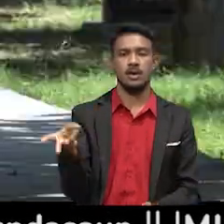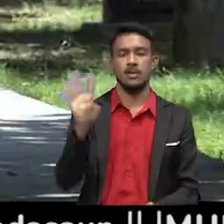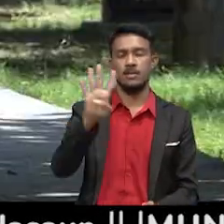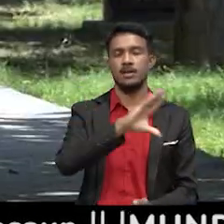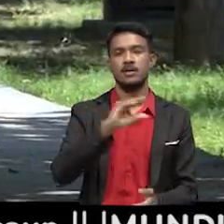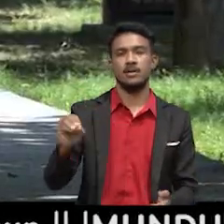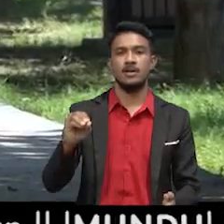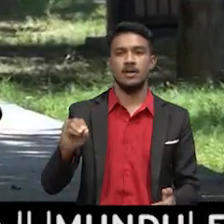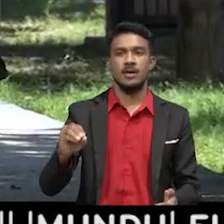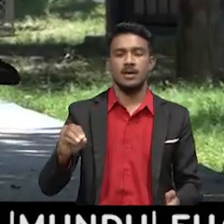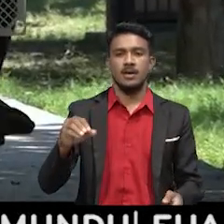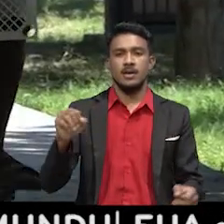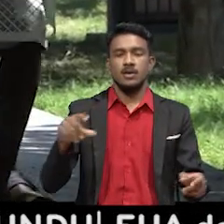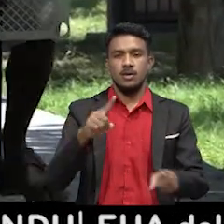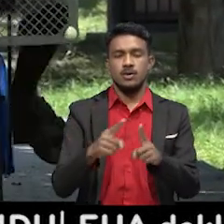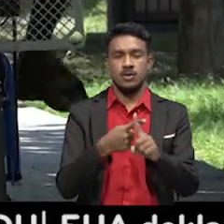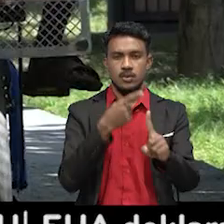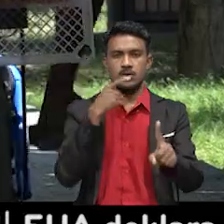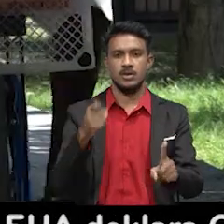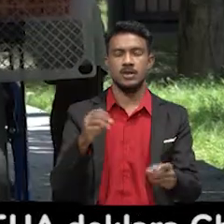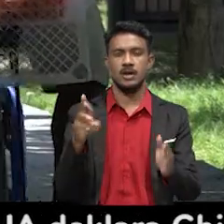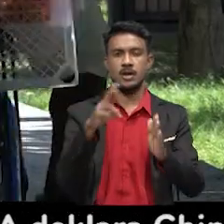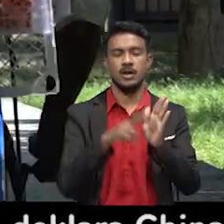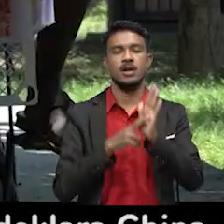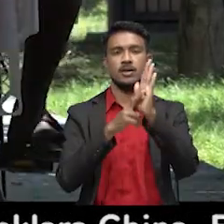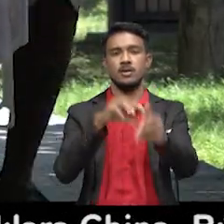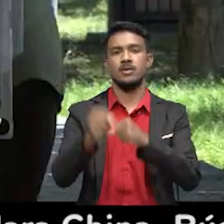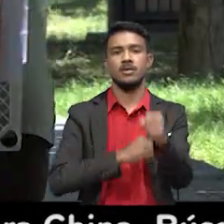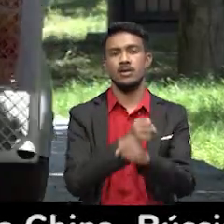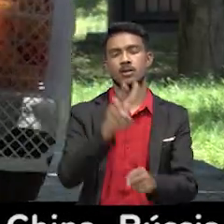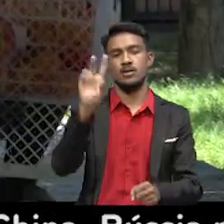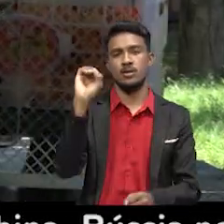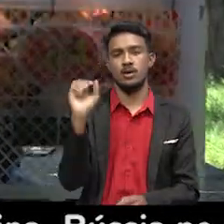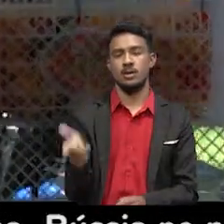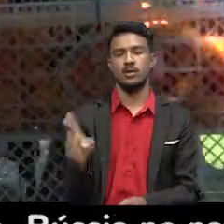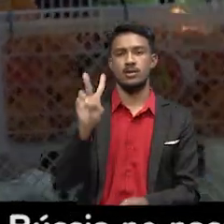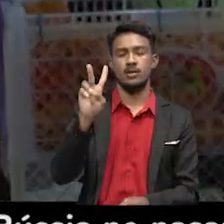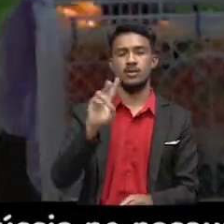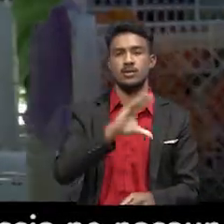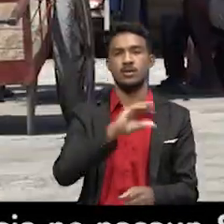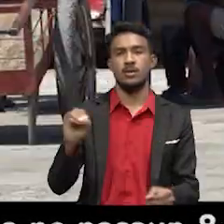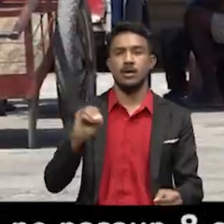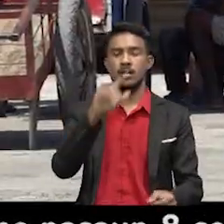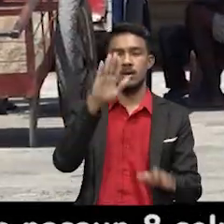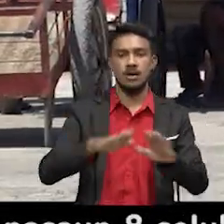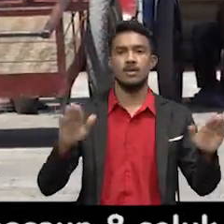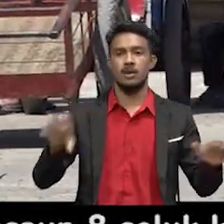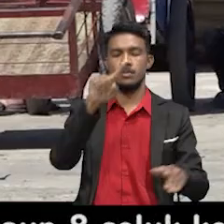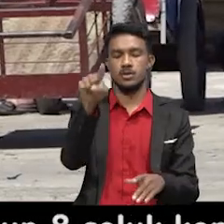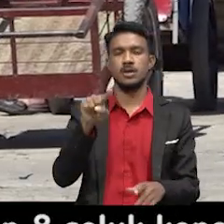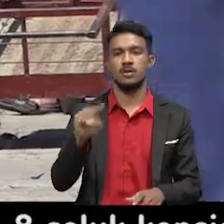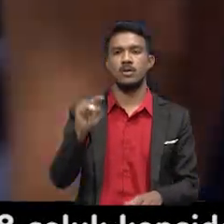Geral Estatística mos lansa relatório tina rihun rua-rua nulu hatudu labare ko persentu hat nulu resin walu iha